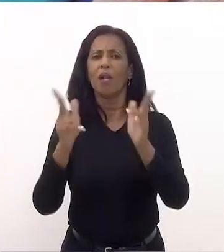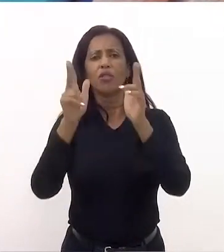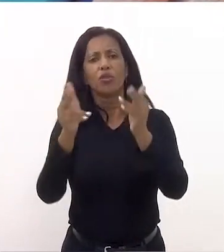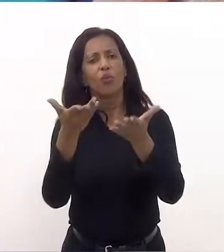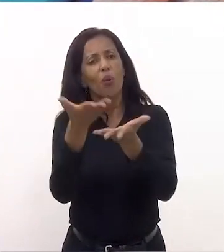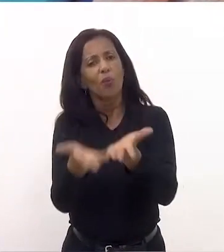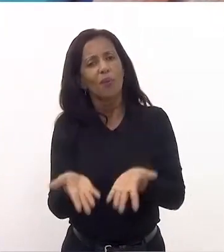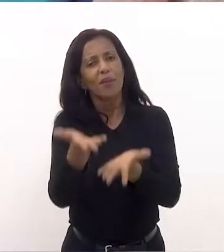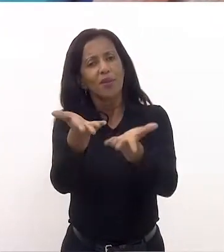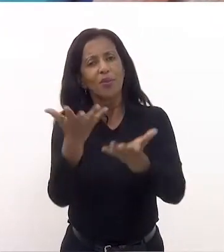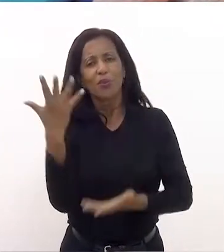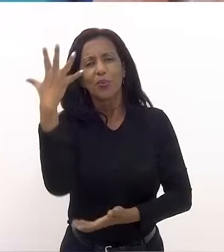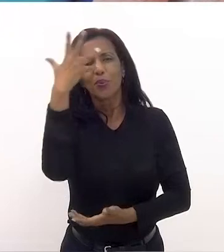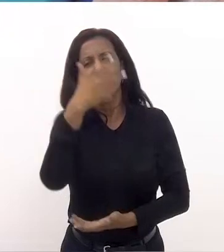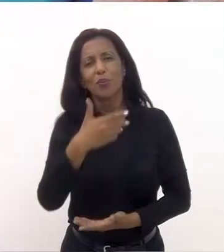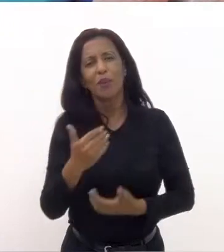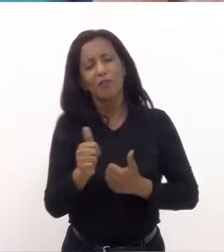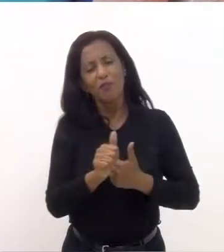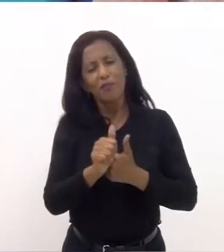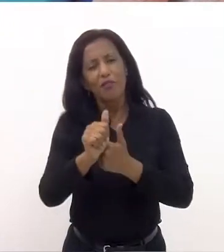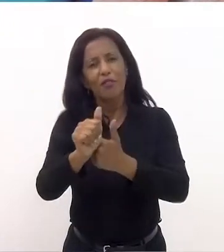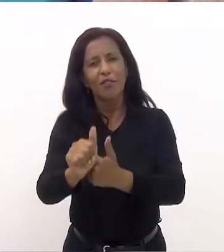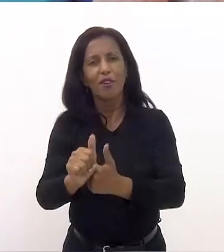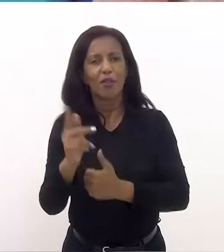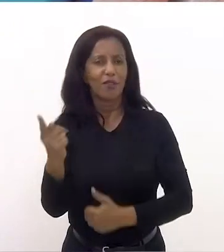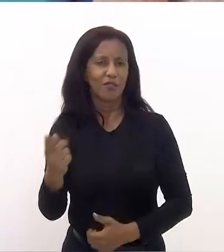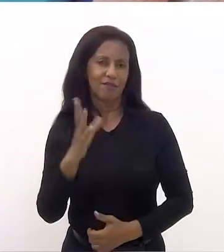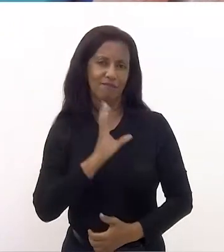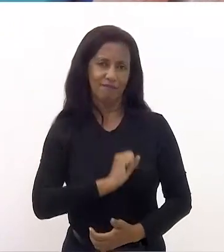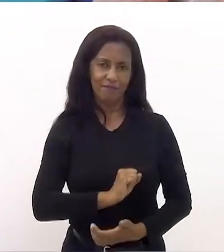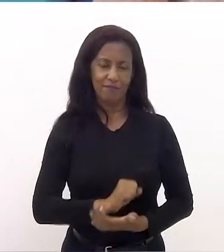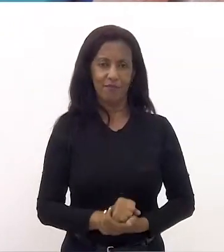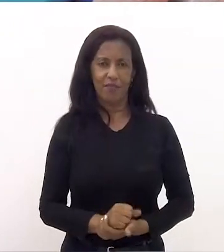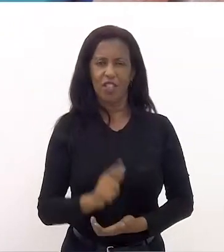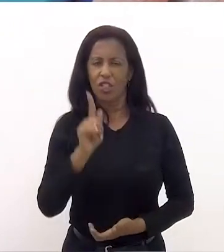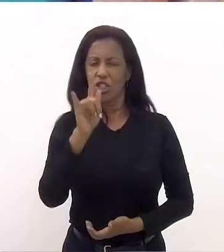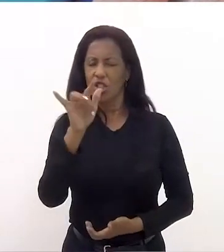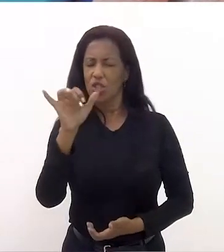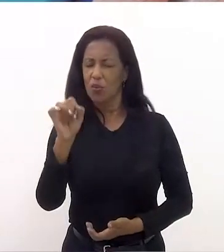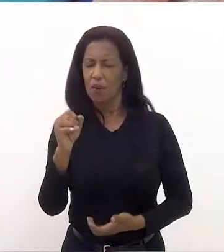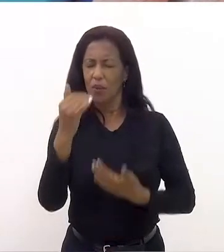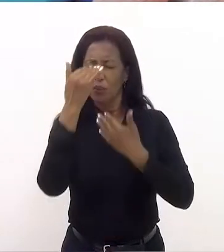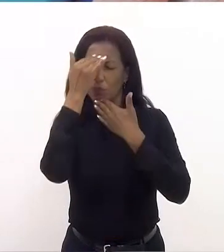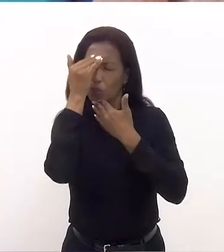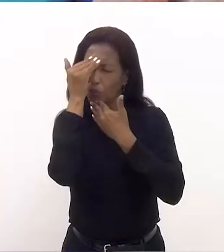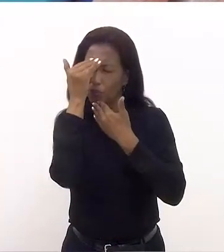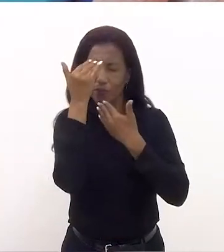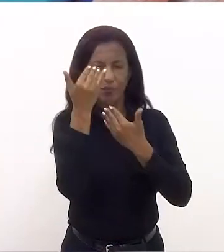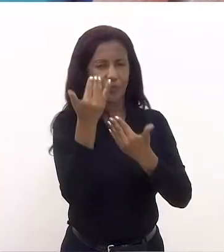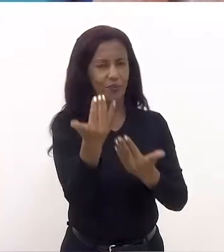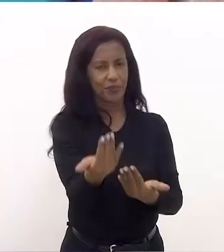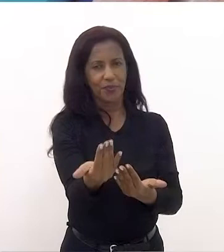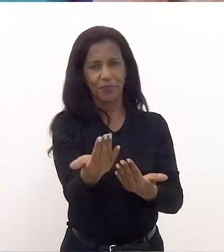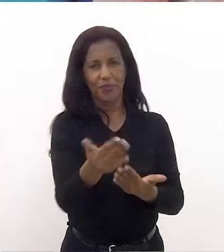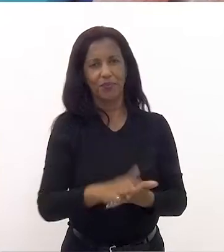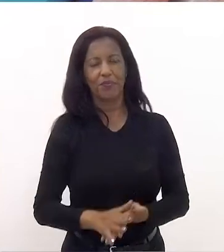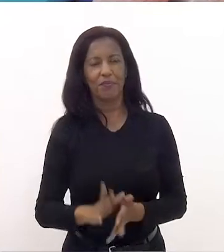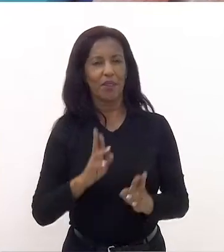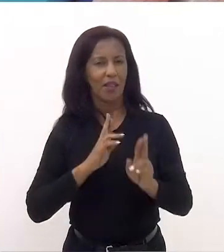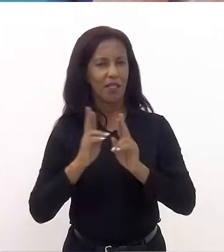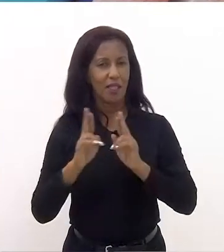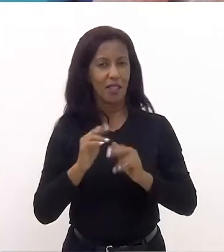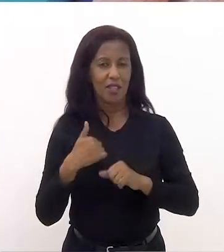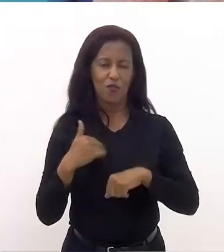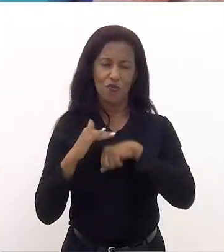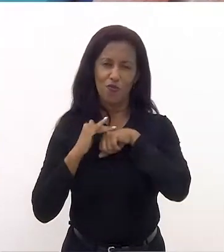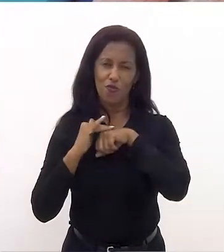como você não perdeu a sua e lindamente foi atrás do que você ama. Gilberto, muito obrigada pela